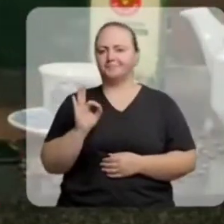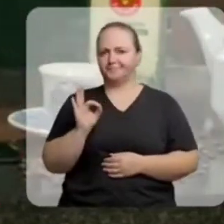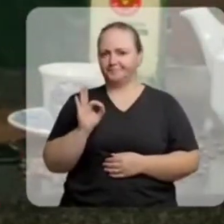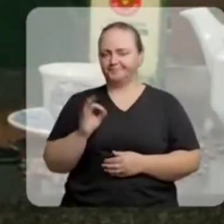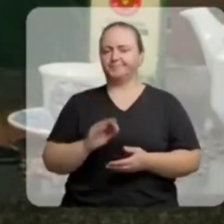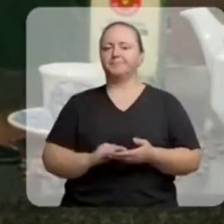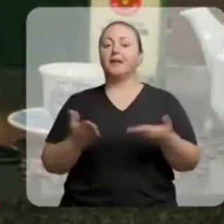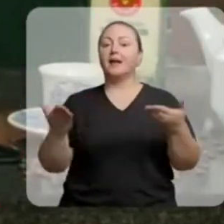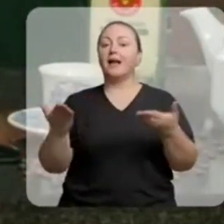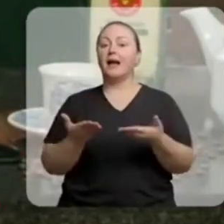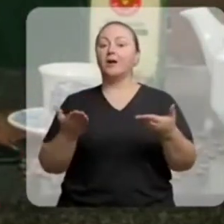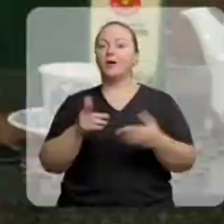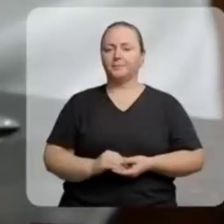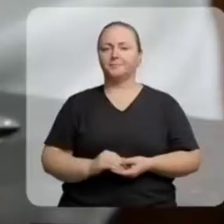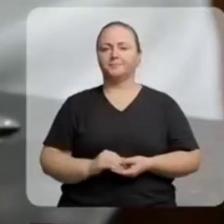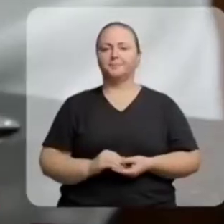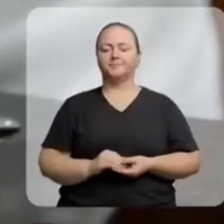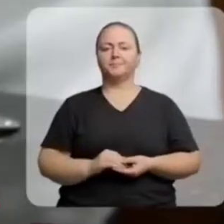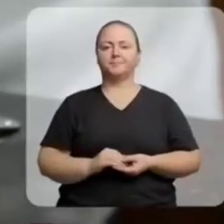a água.